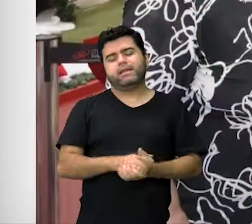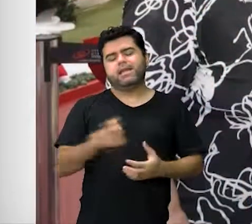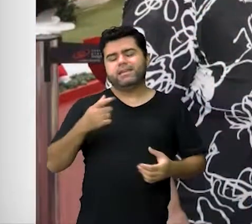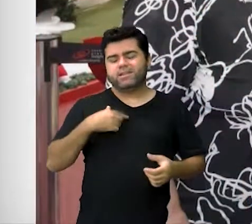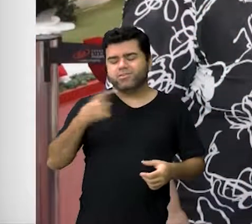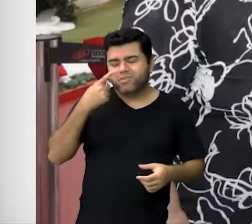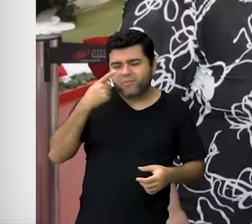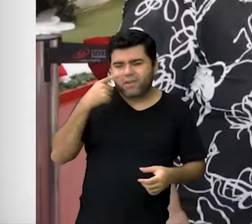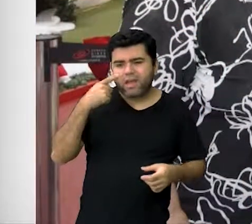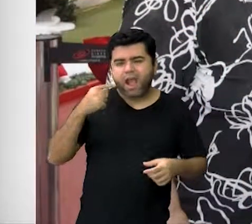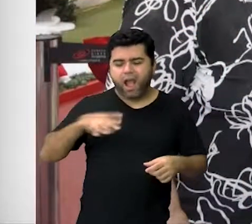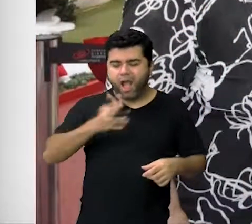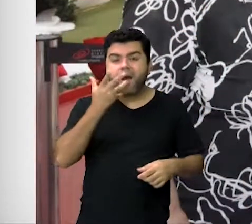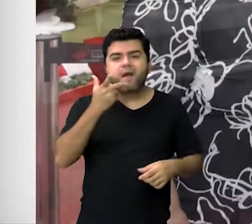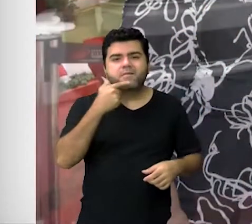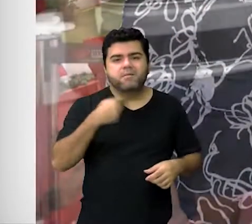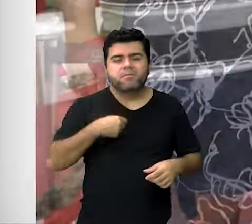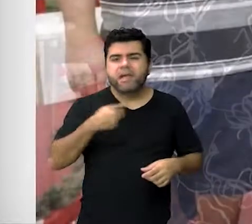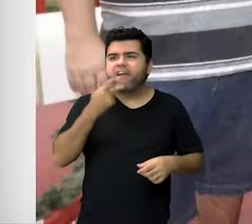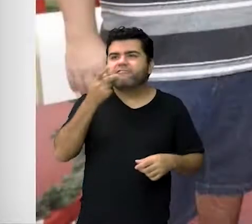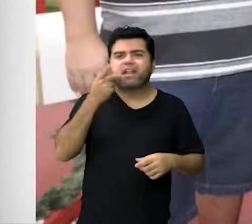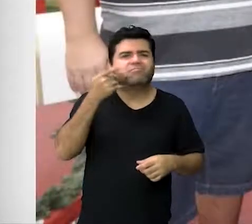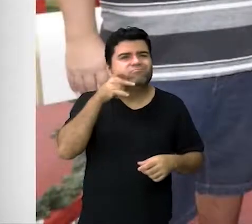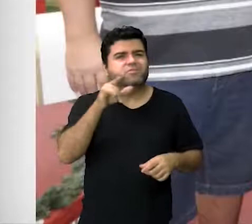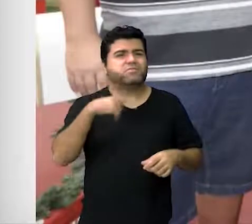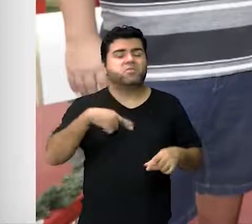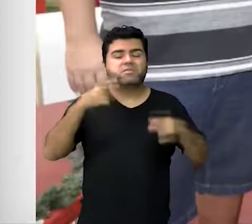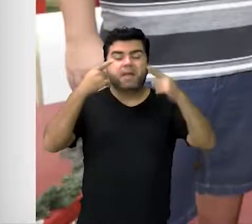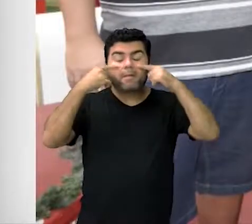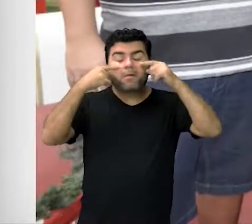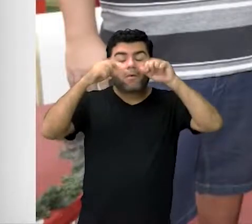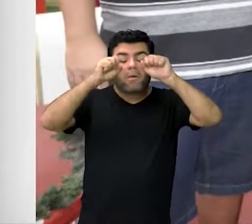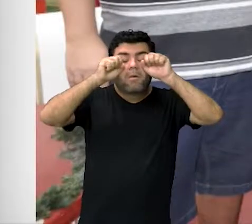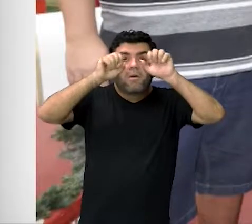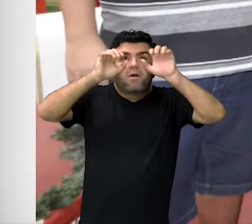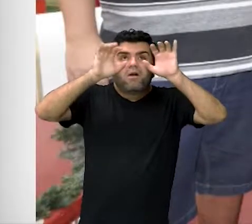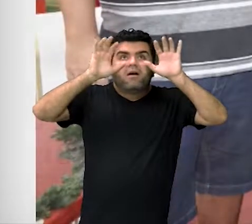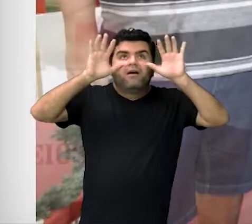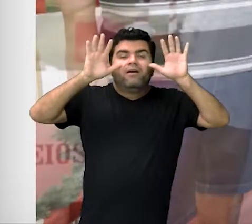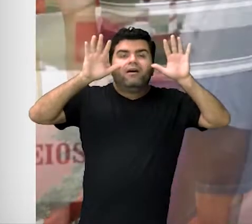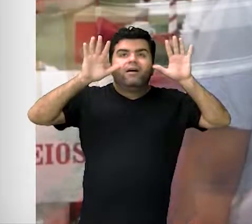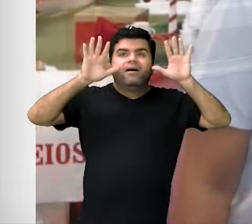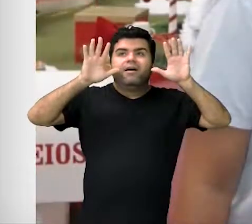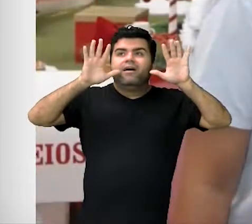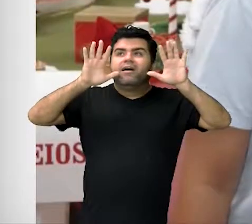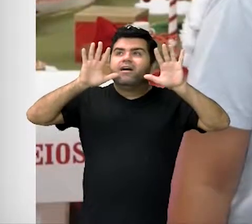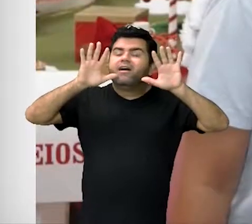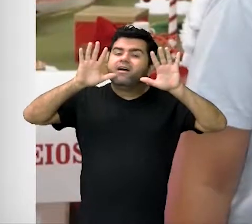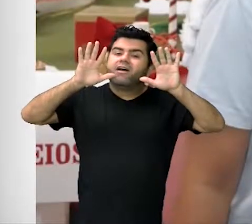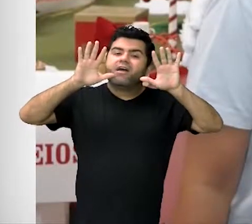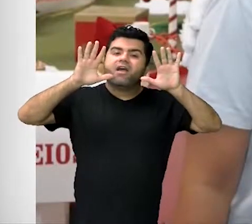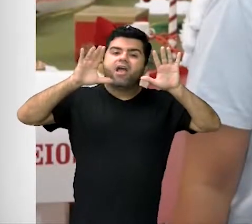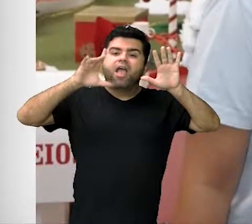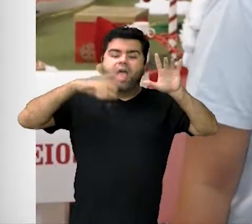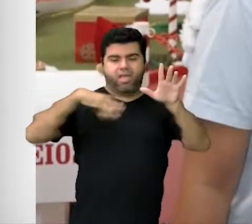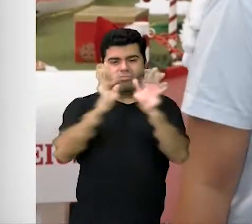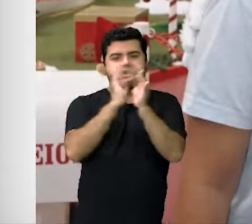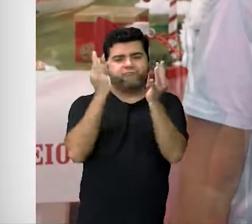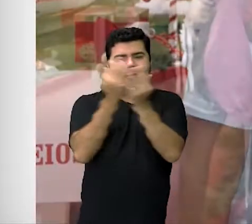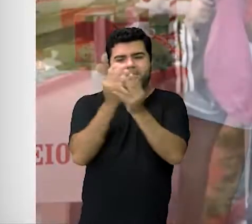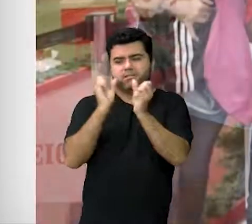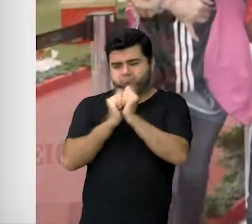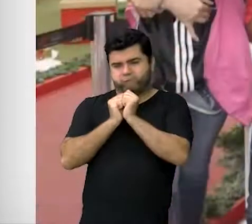olhos dessas crianças, que alguns que nem falam. Mas que dá, vem com seus familiares, claro,